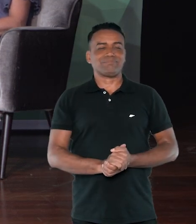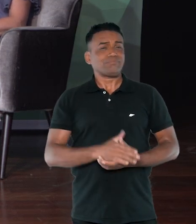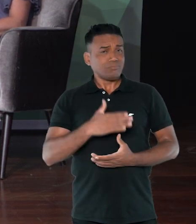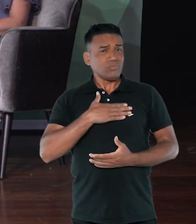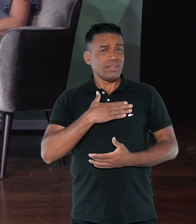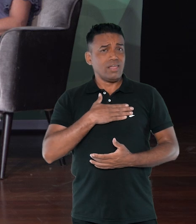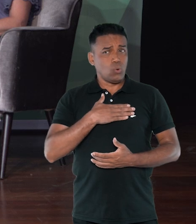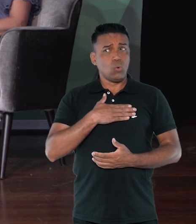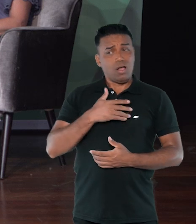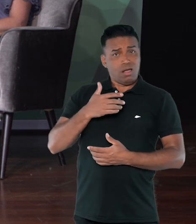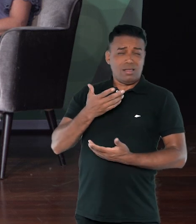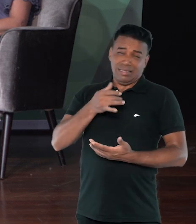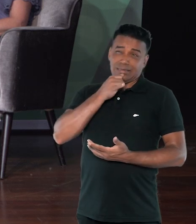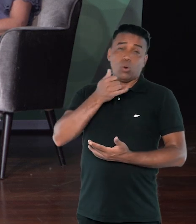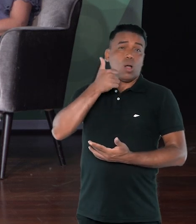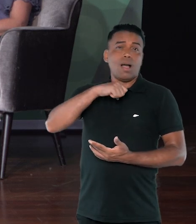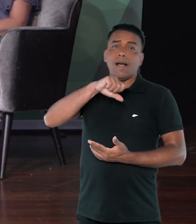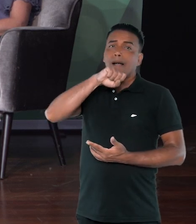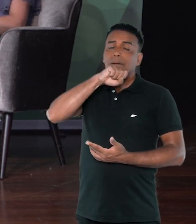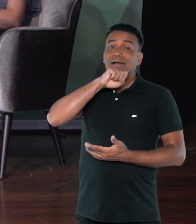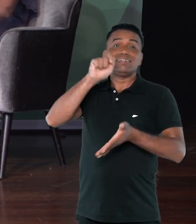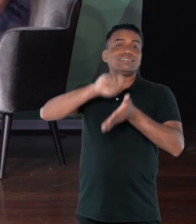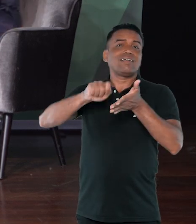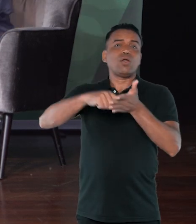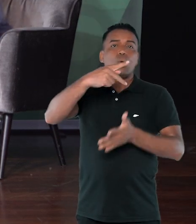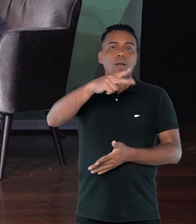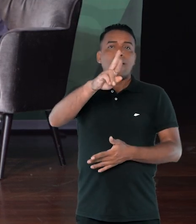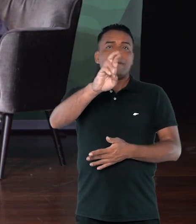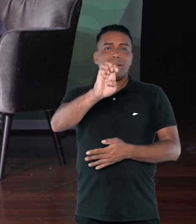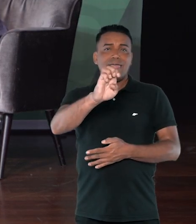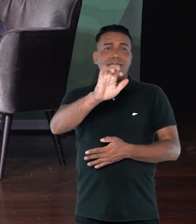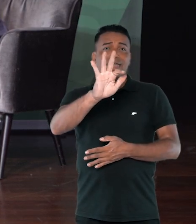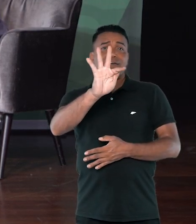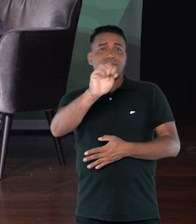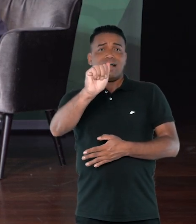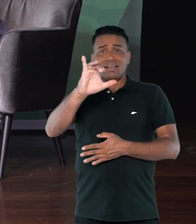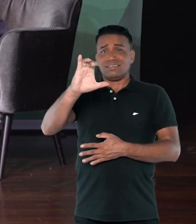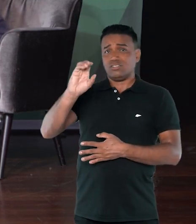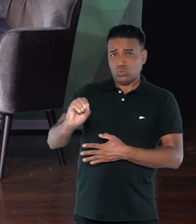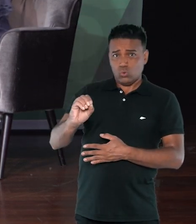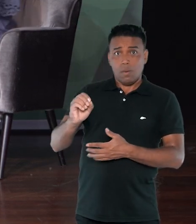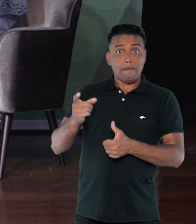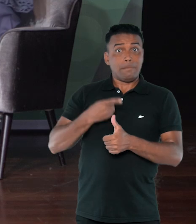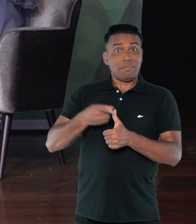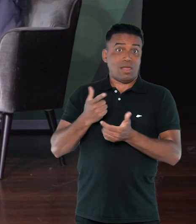Minha mãe escreveu o prefácio do meu primeiro livro, né, O Amor em Pedaços,